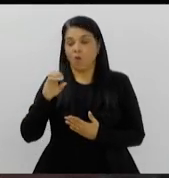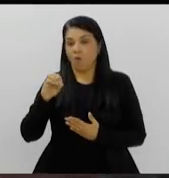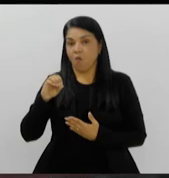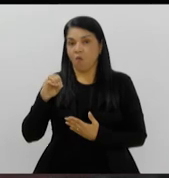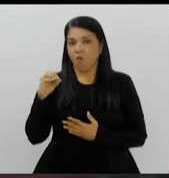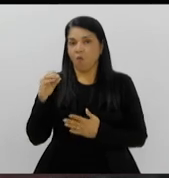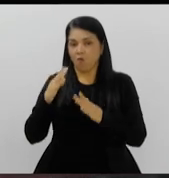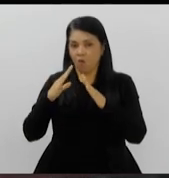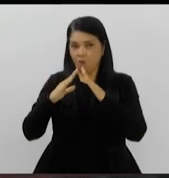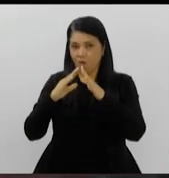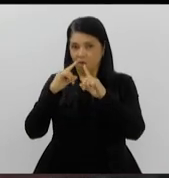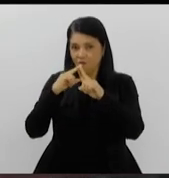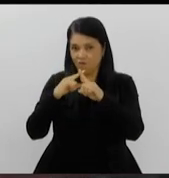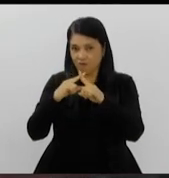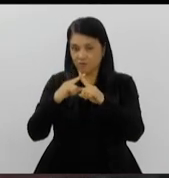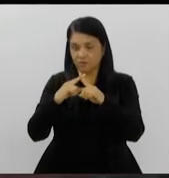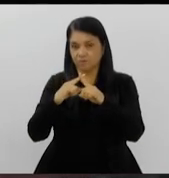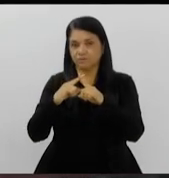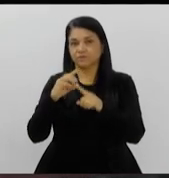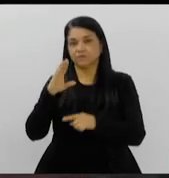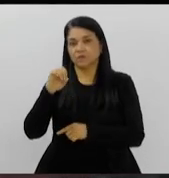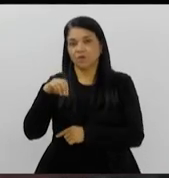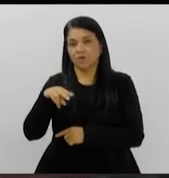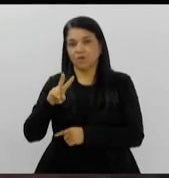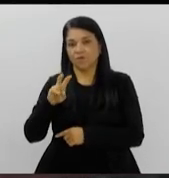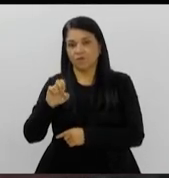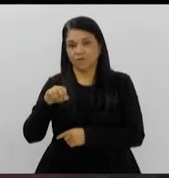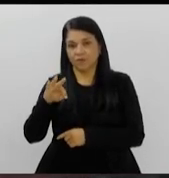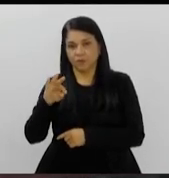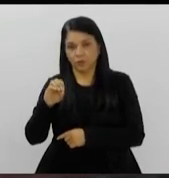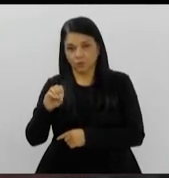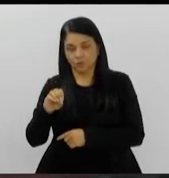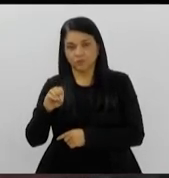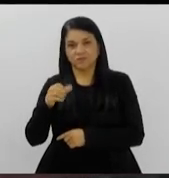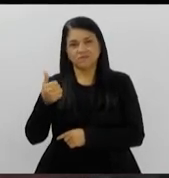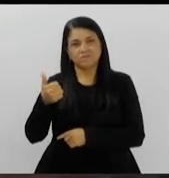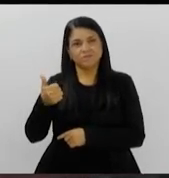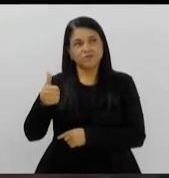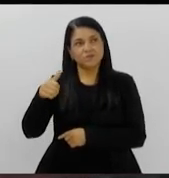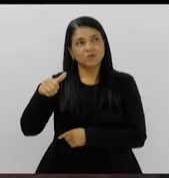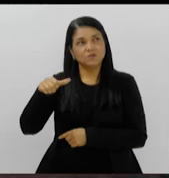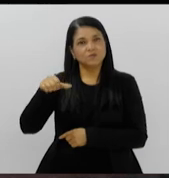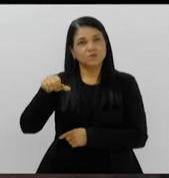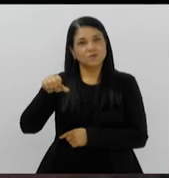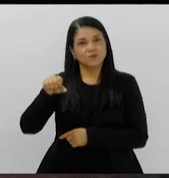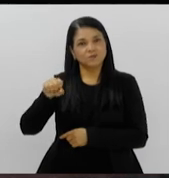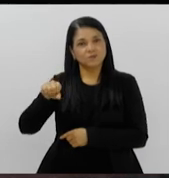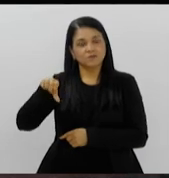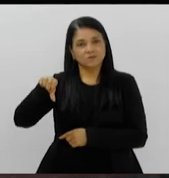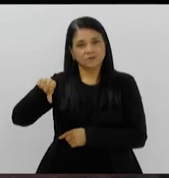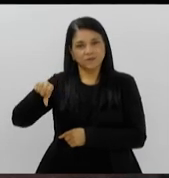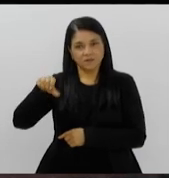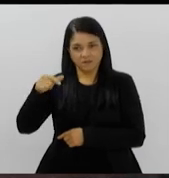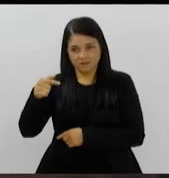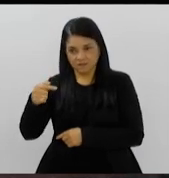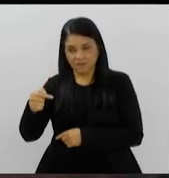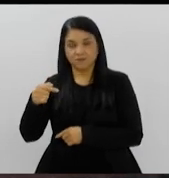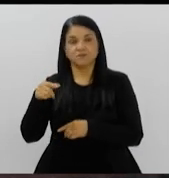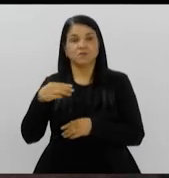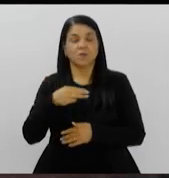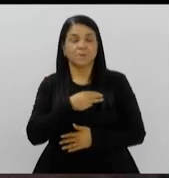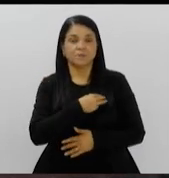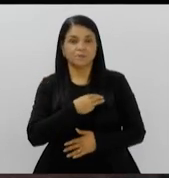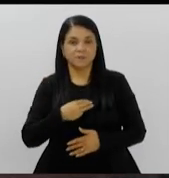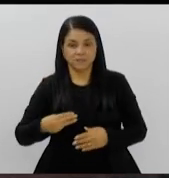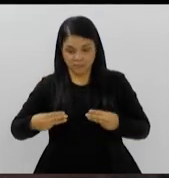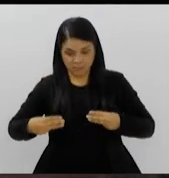preservado, que está sendo reestruturado. A Secretaria de Estado de Cultura e o Ministério da Cultura fizeram uma